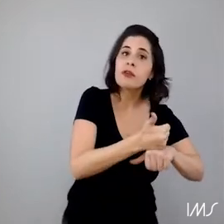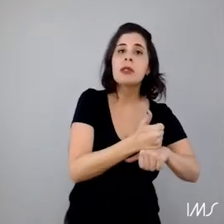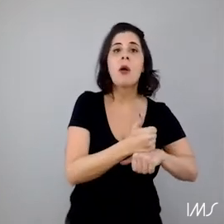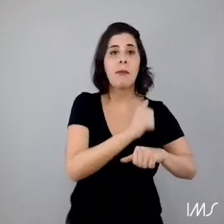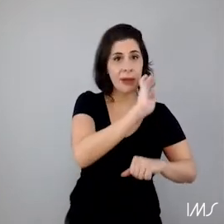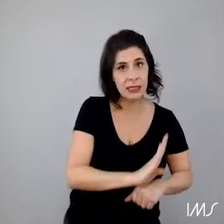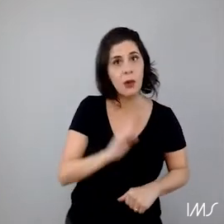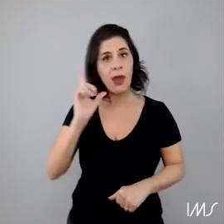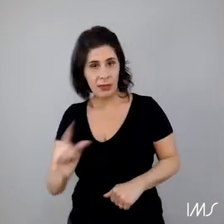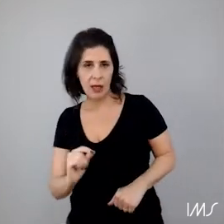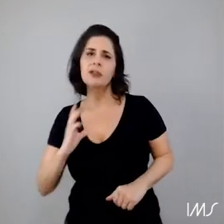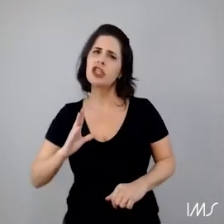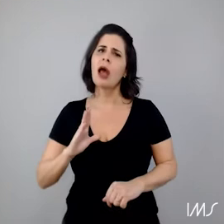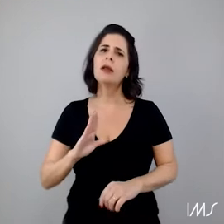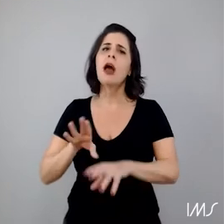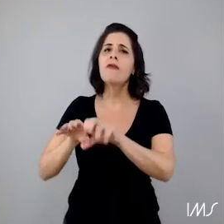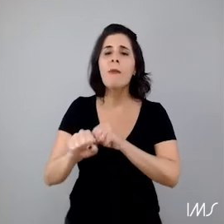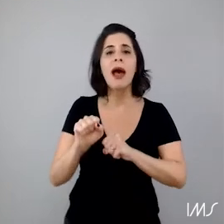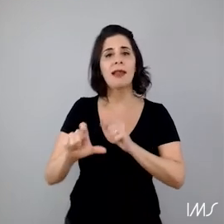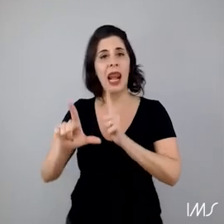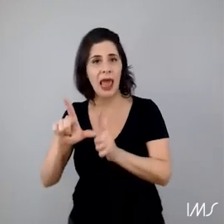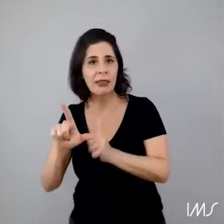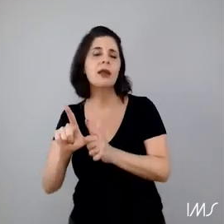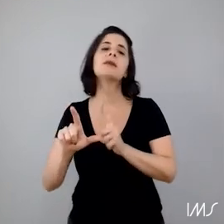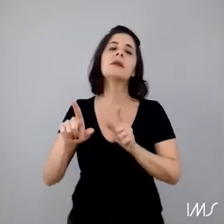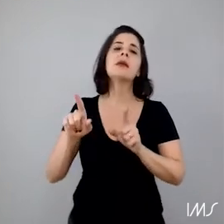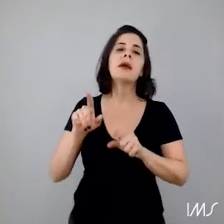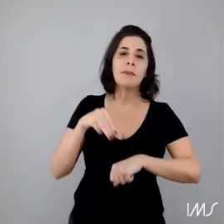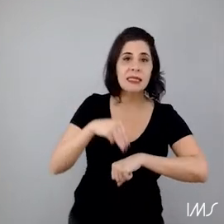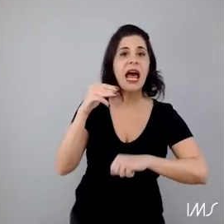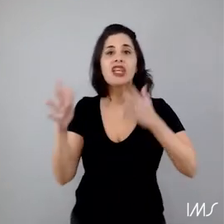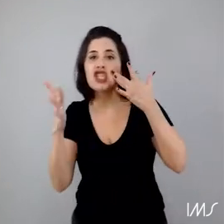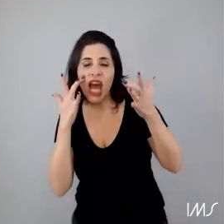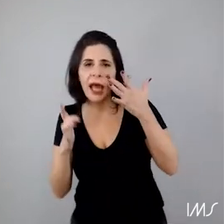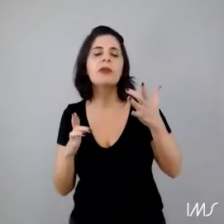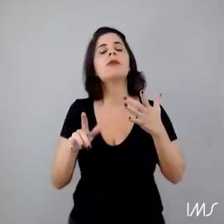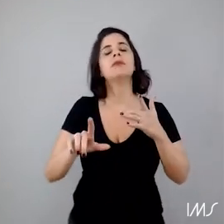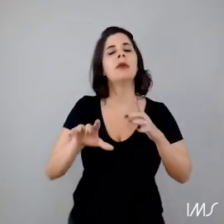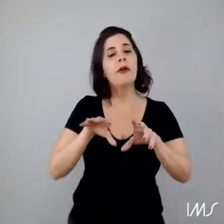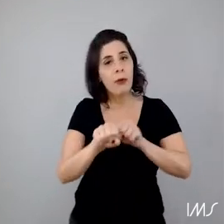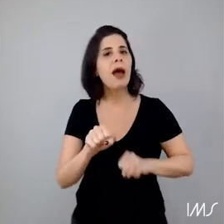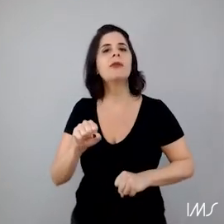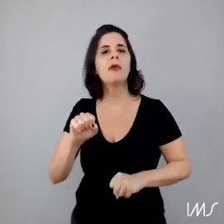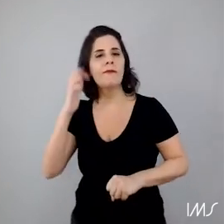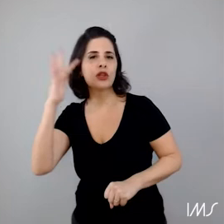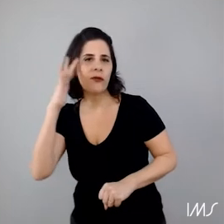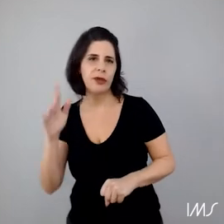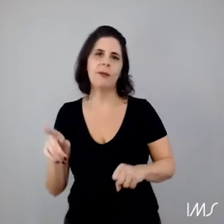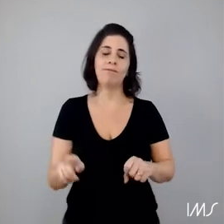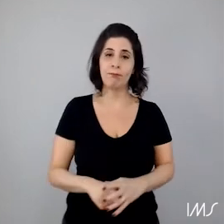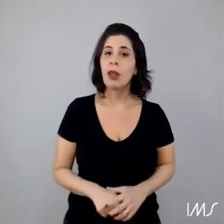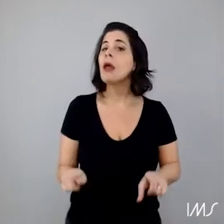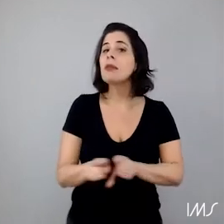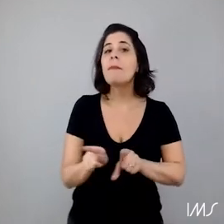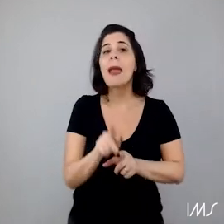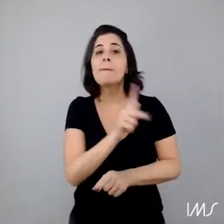Itália. Possui graduação em Letras e Filosofia, mestrado em Teatro e doutorado em Letras. É professora de direção teatral e